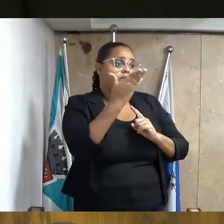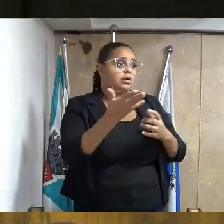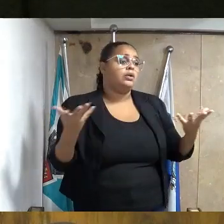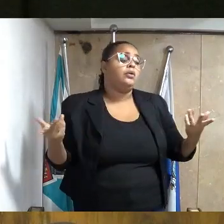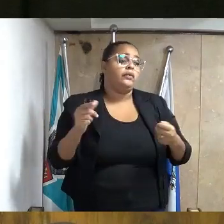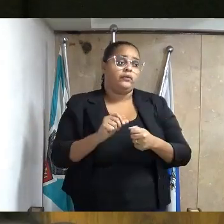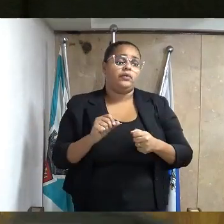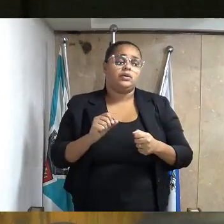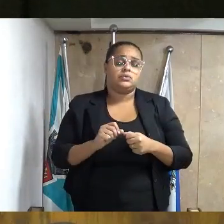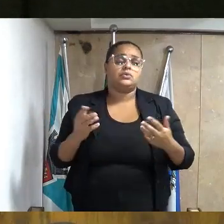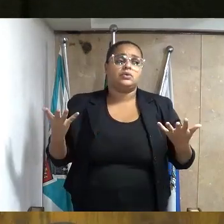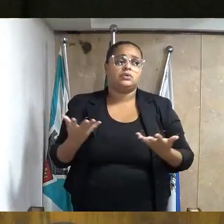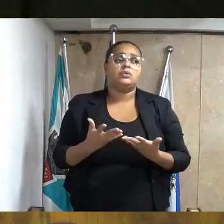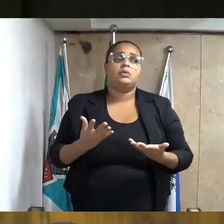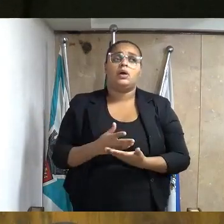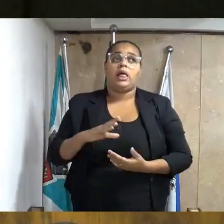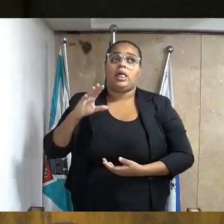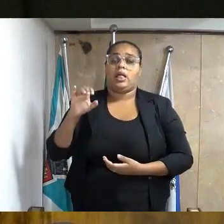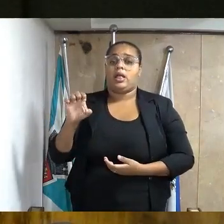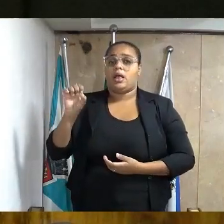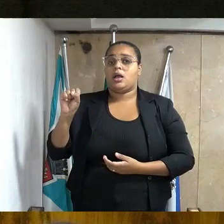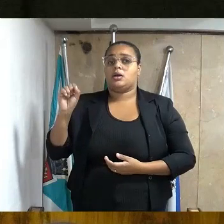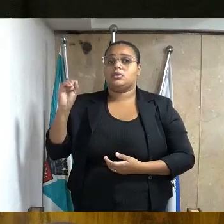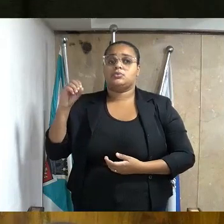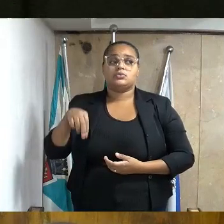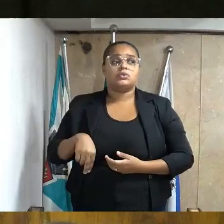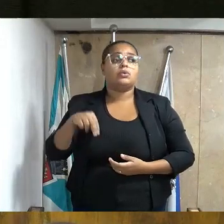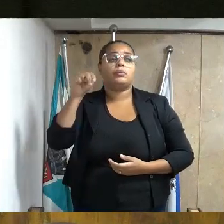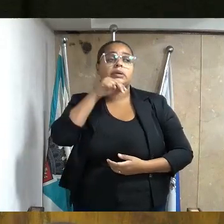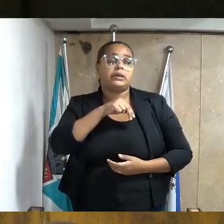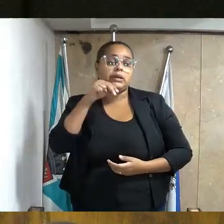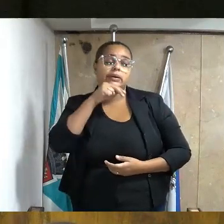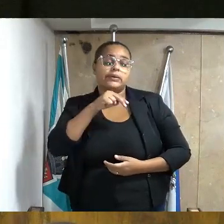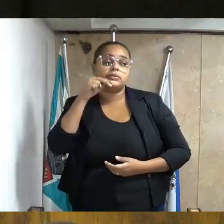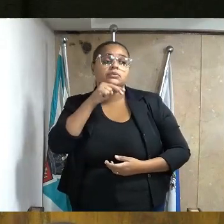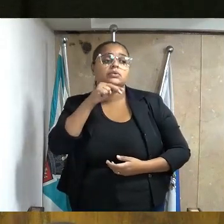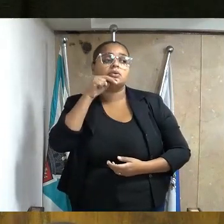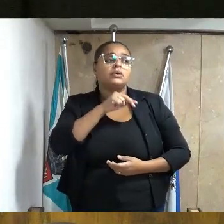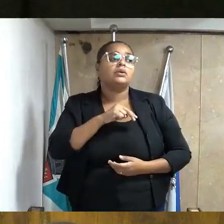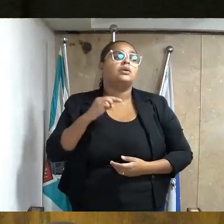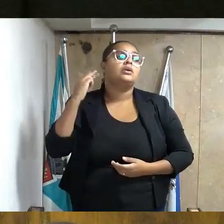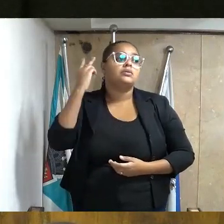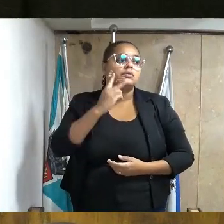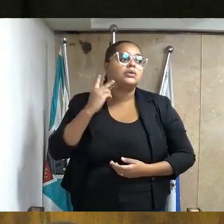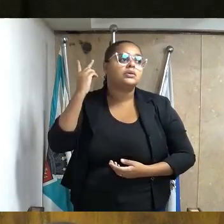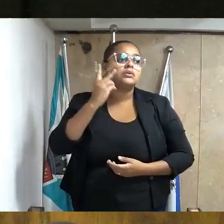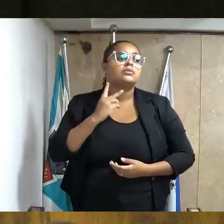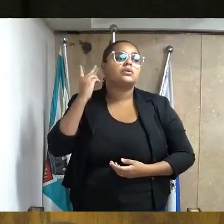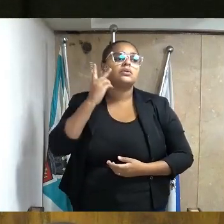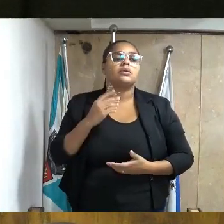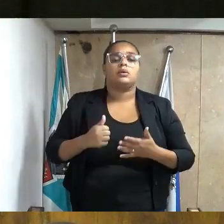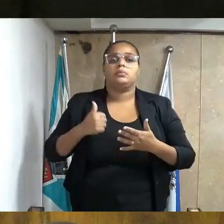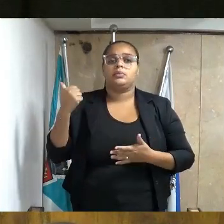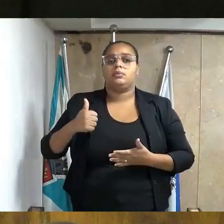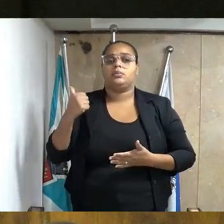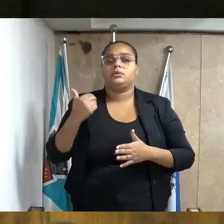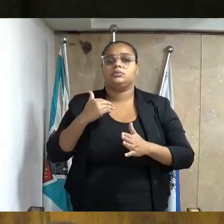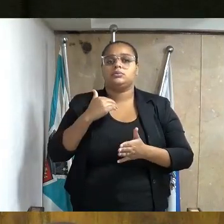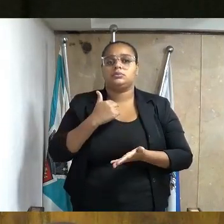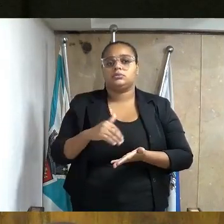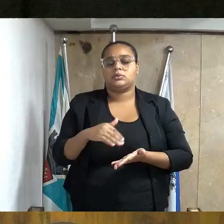hoje ao Enzo, que é o neto do nosso vereador e primeiro